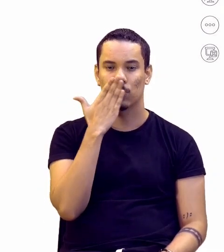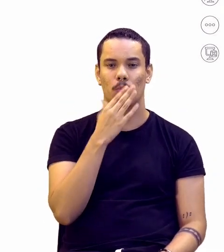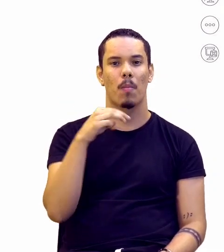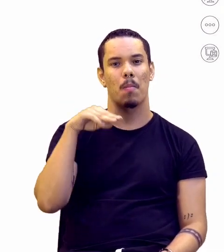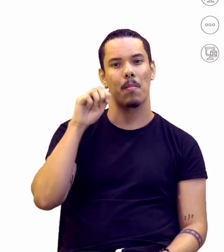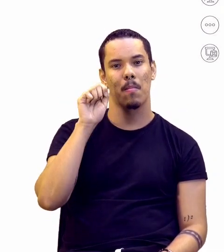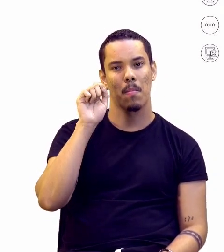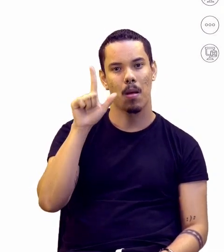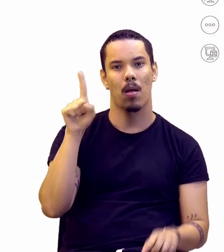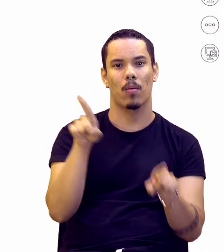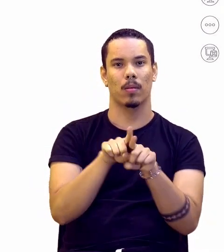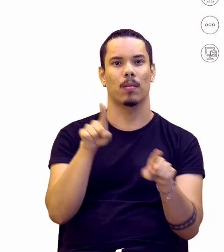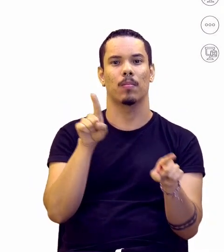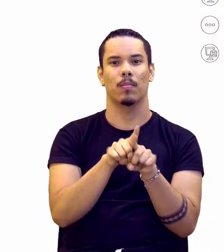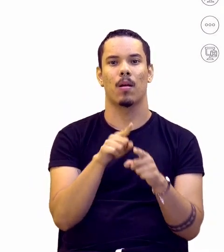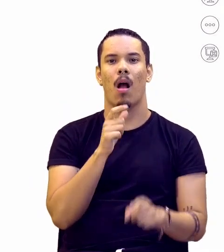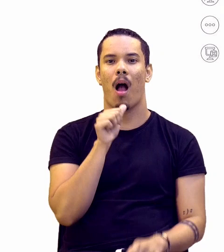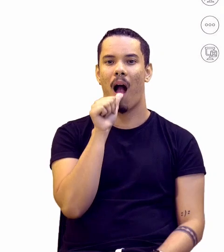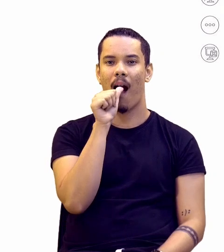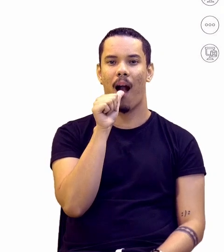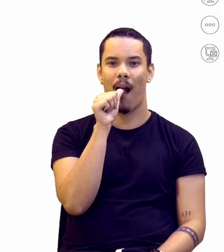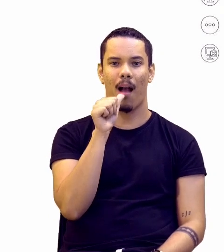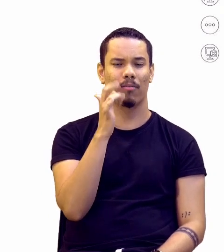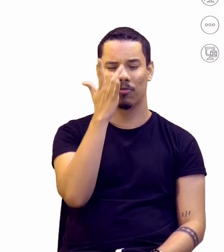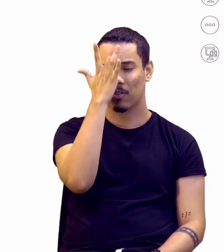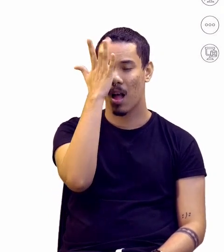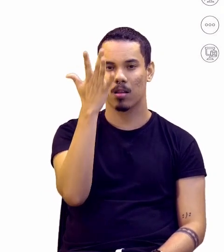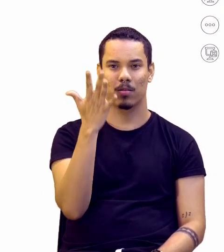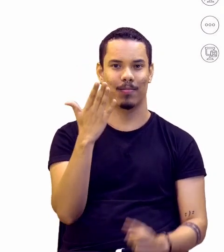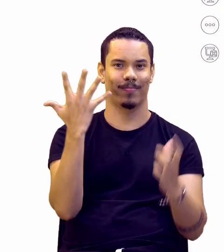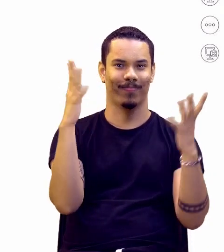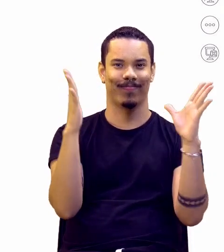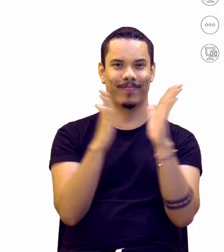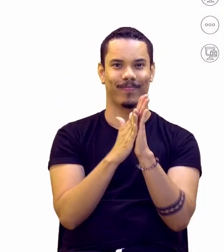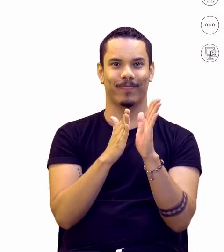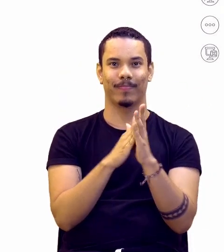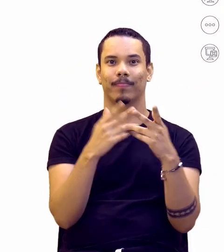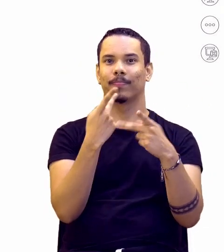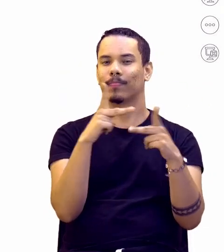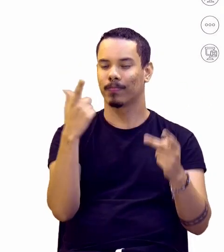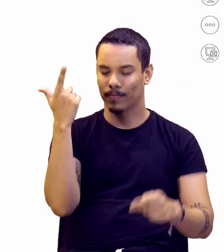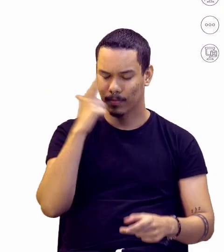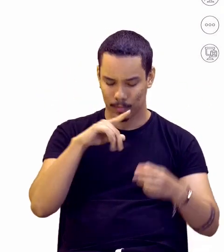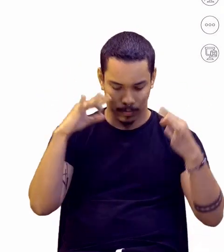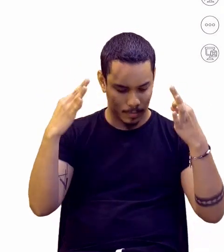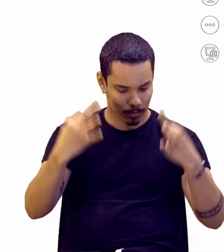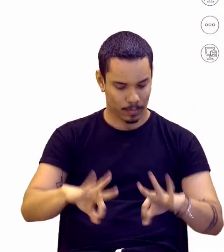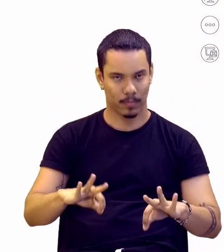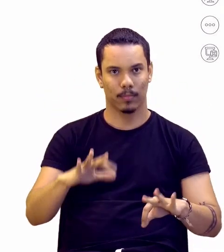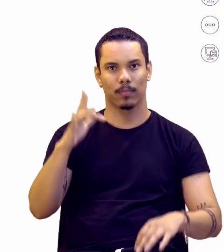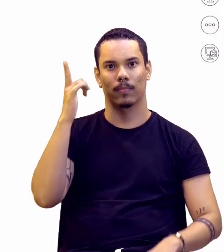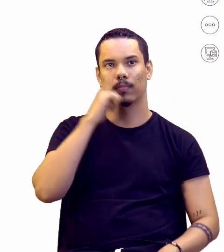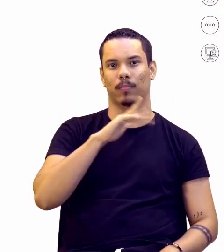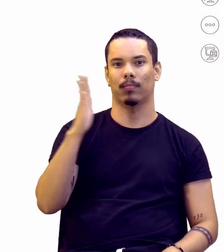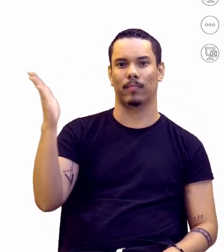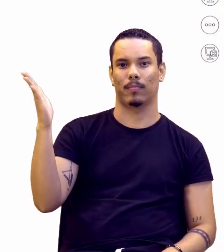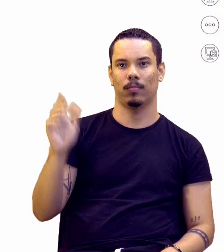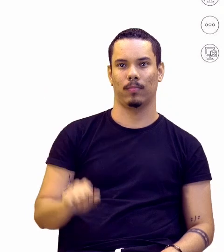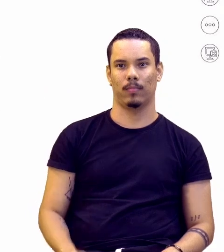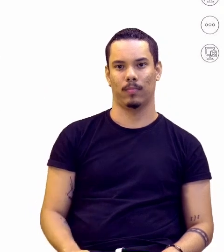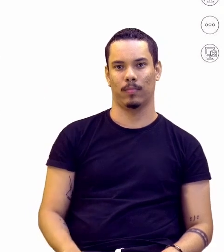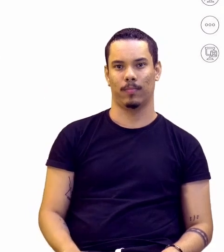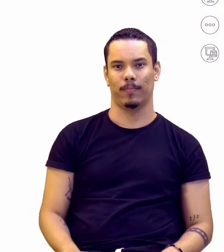Beleza, vamos lá. Parabéns a todos que sabemos e temos certeza que acertou essa questão. Beleza. Tá aí,